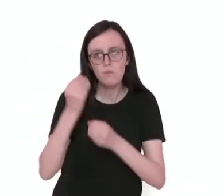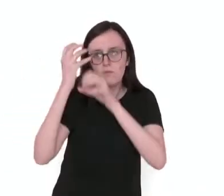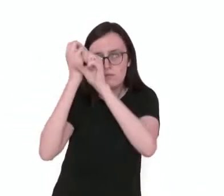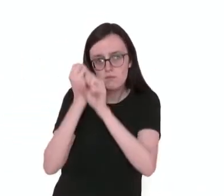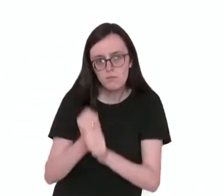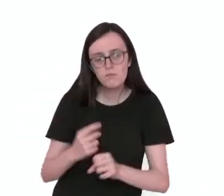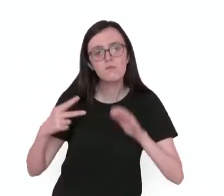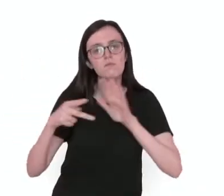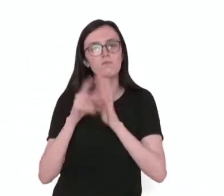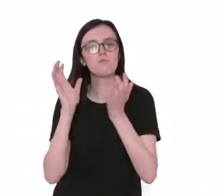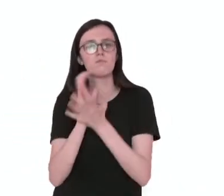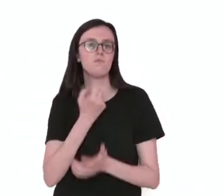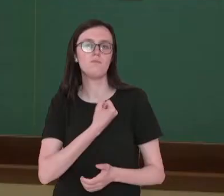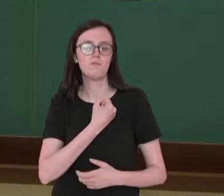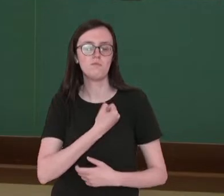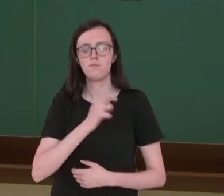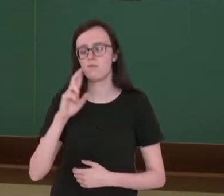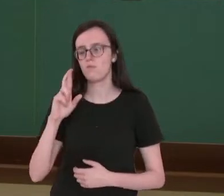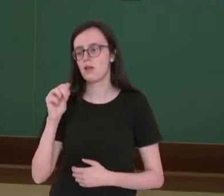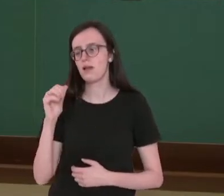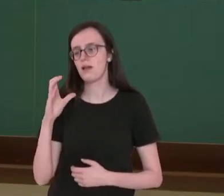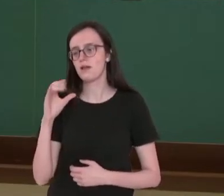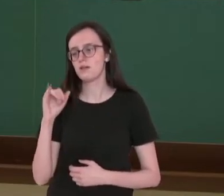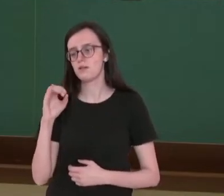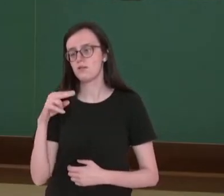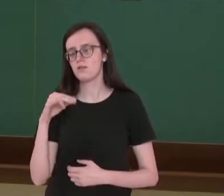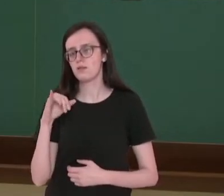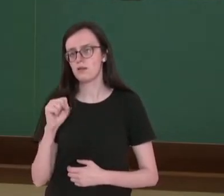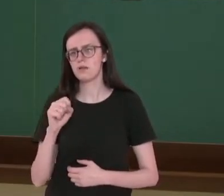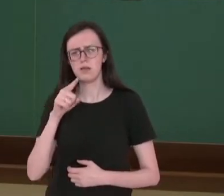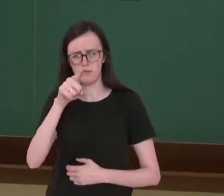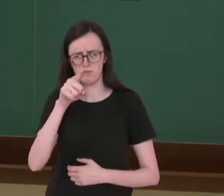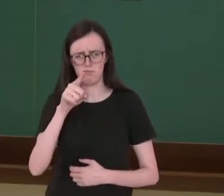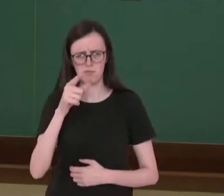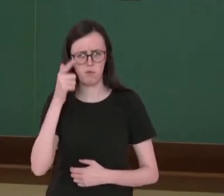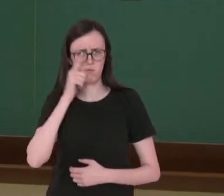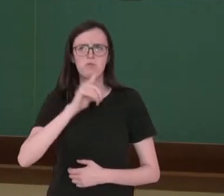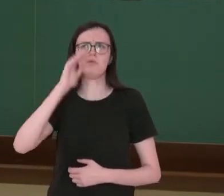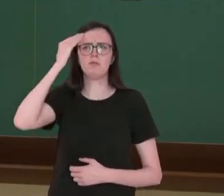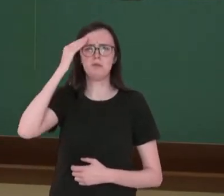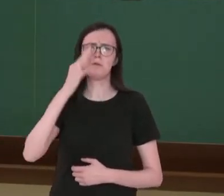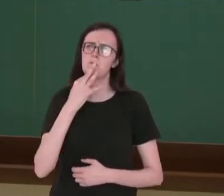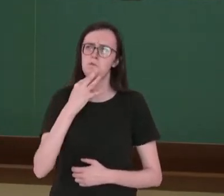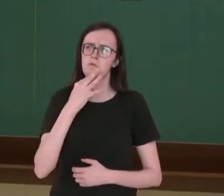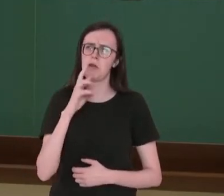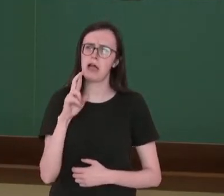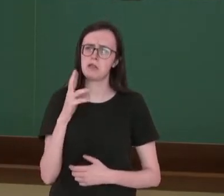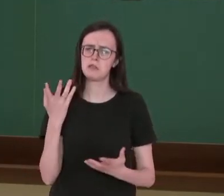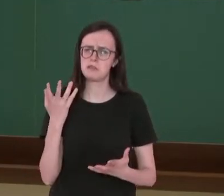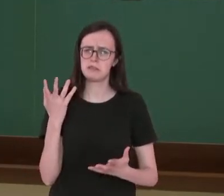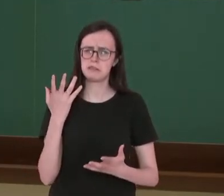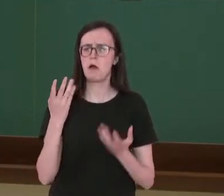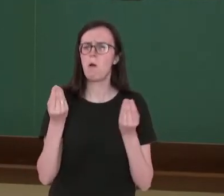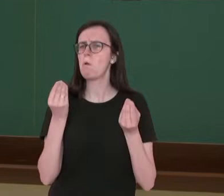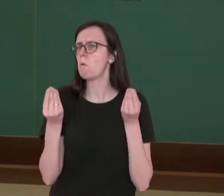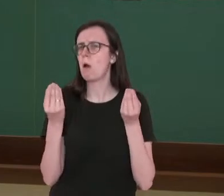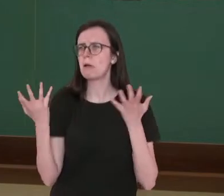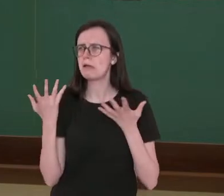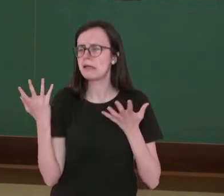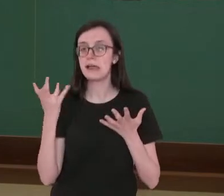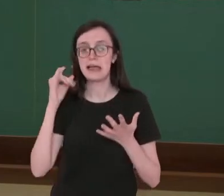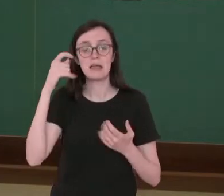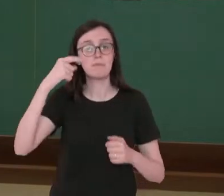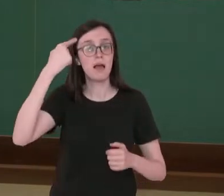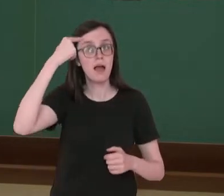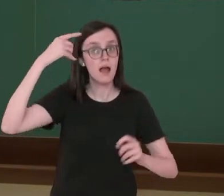números racionais. Primeiro, quando eu falo racional, vocês lembram, associam já esse nome? Porque eu sempre digo o seguinte, gente, se a gente não